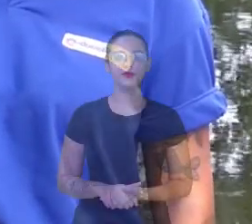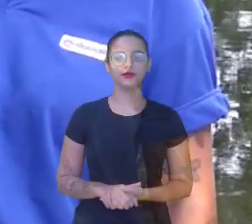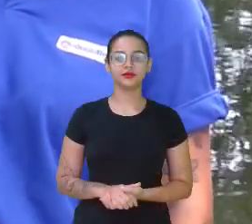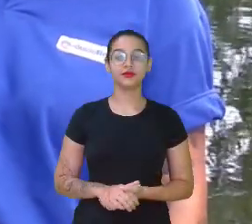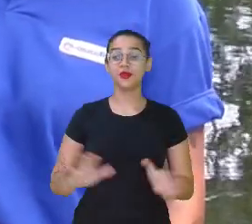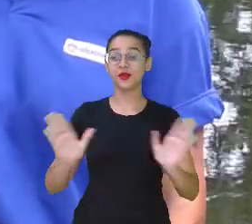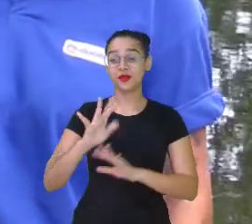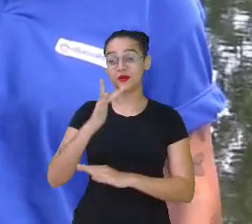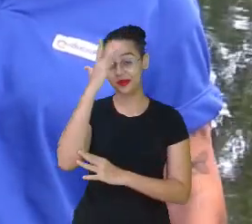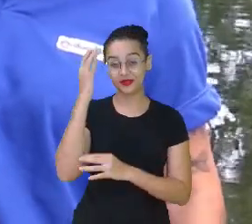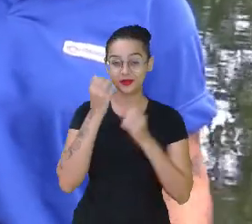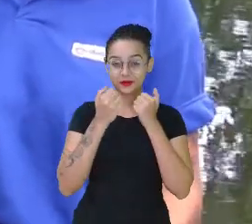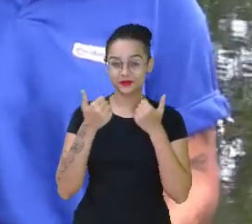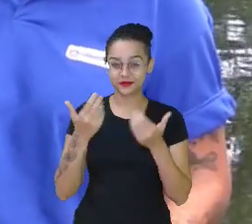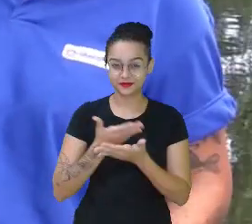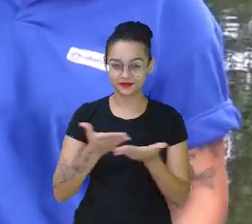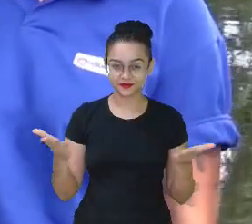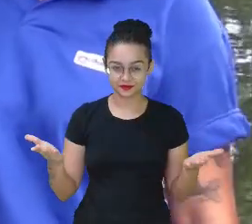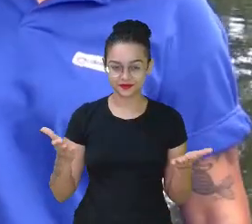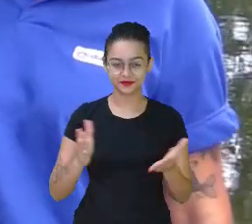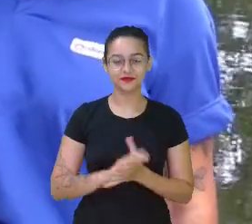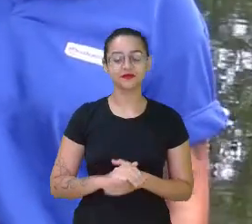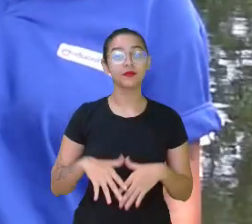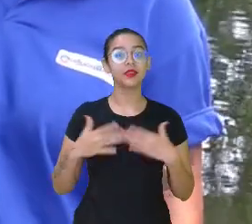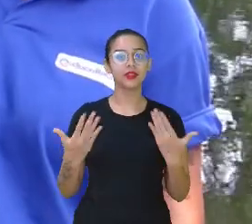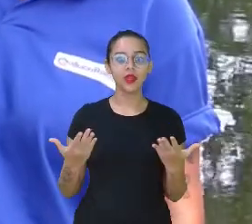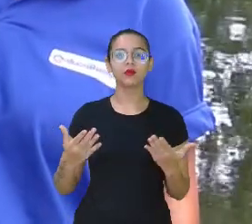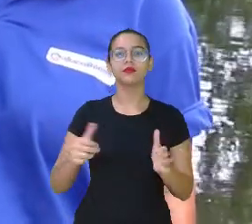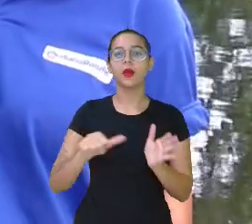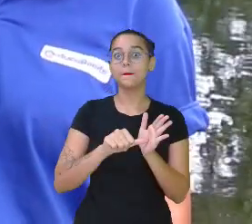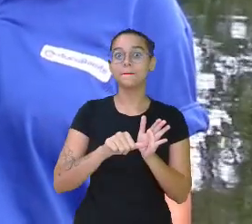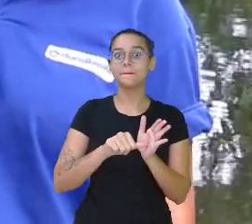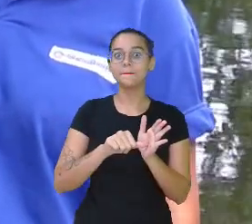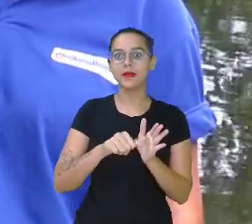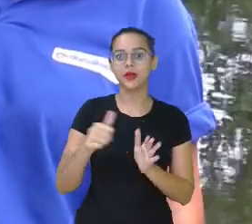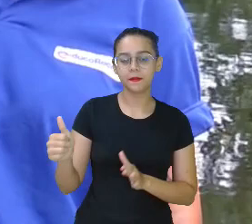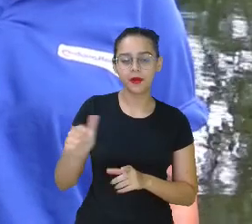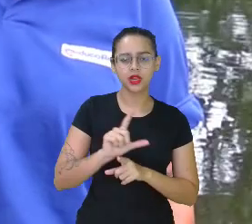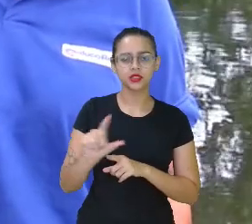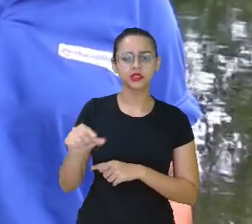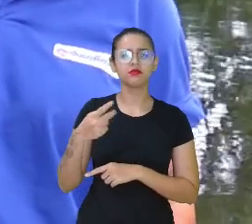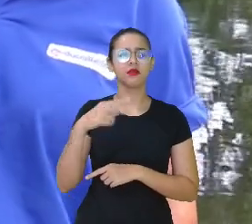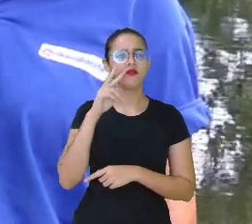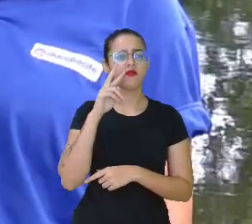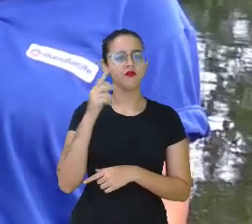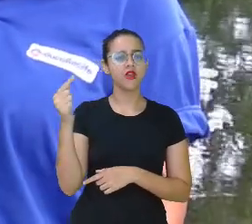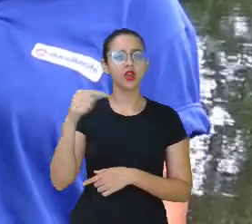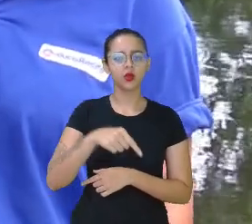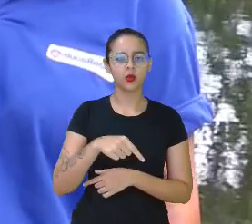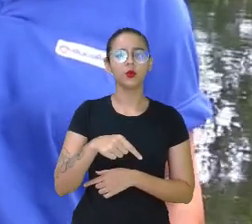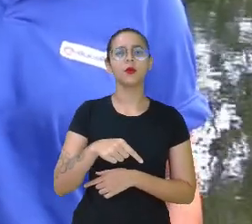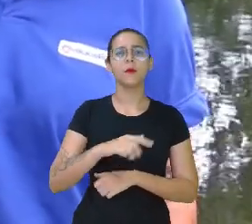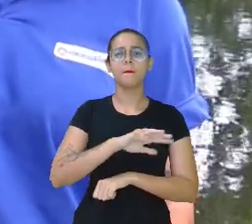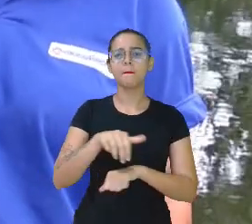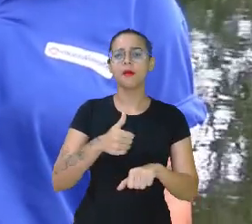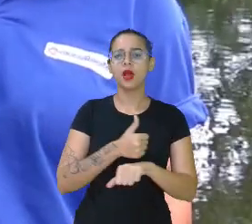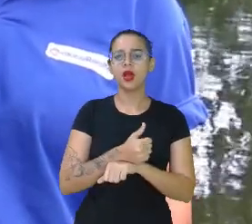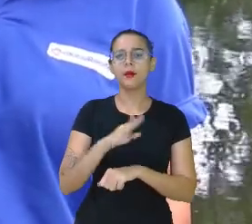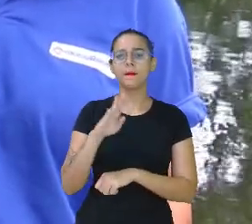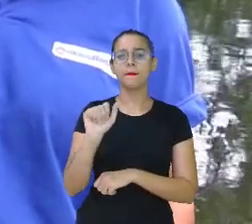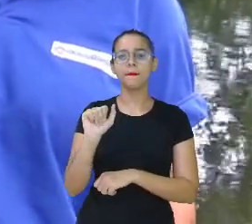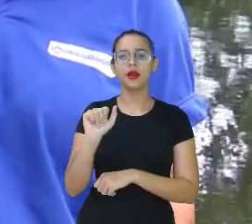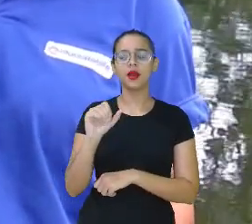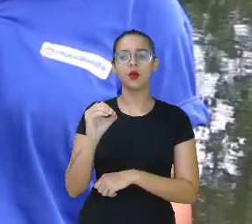Olá pessoal, tudo bem com vocês? Então, na nossa primeira saída aqui, a gente veio para o Parque do